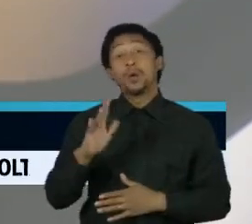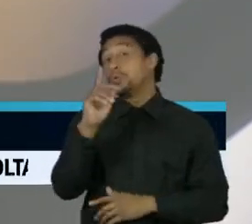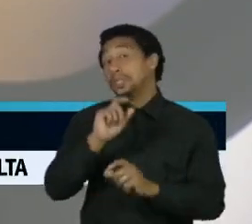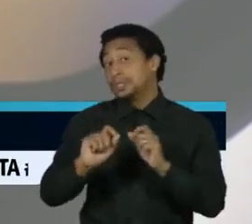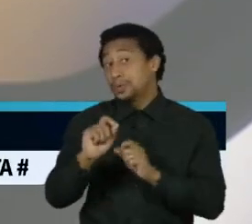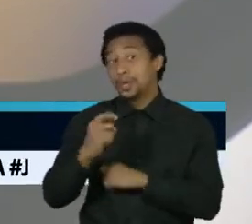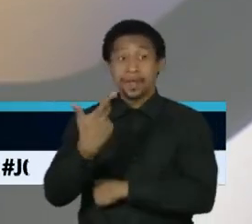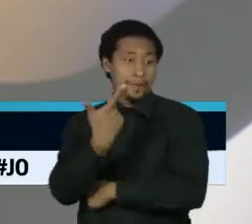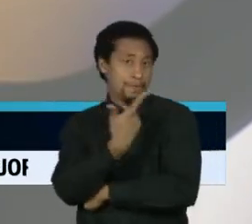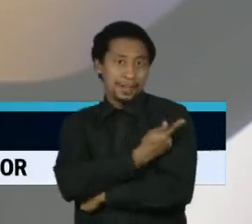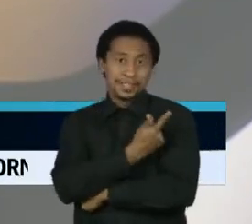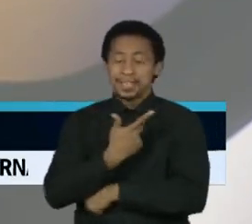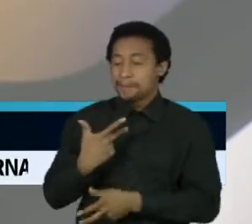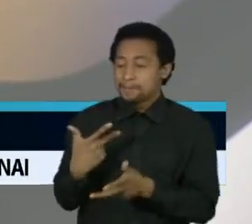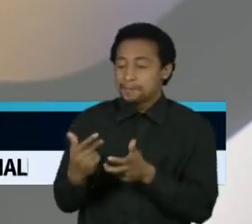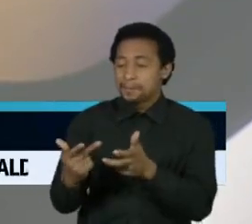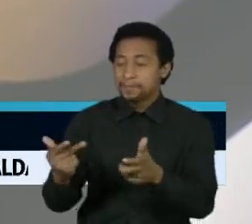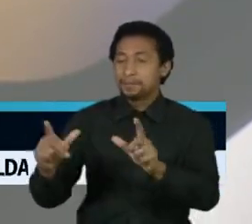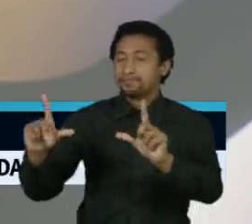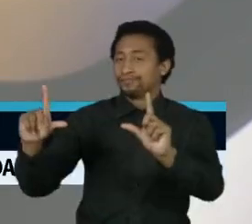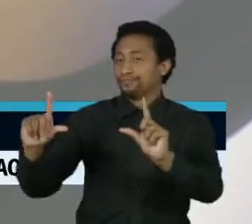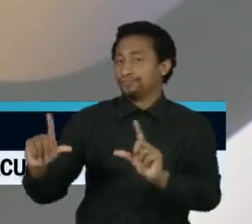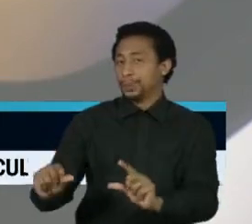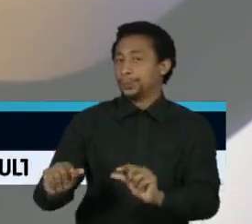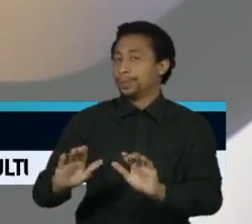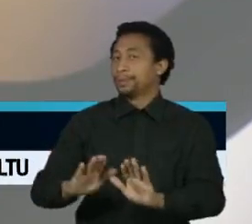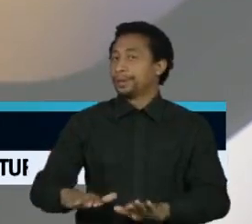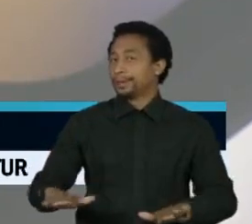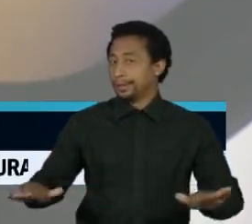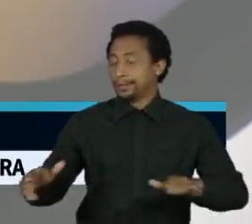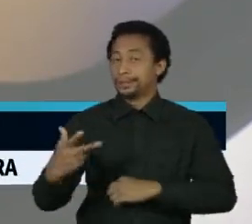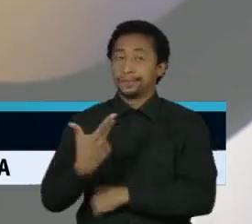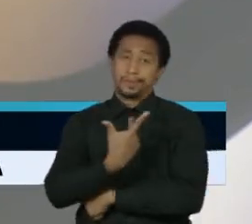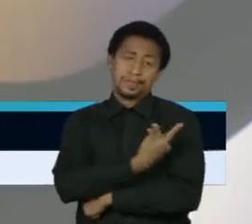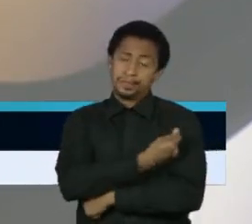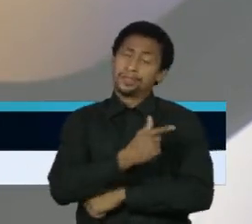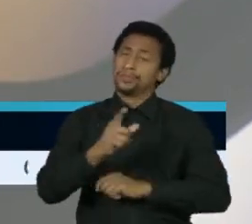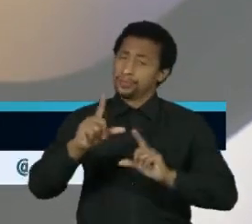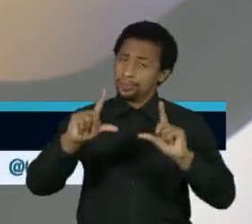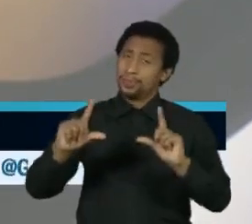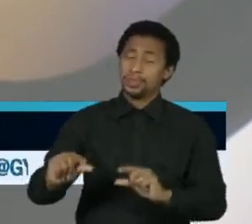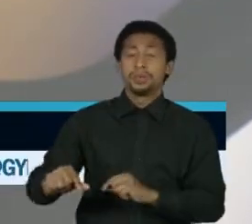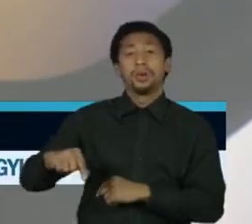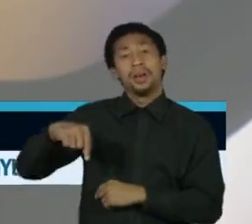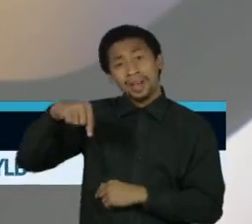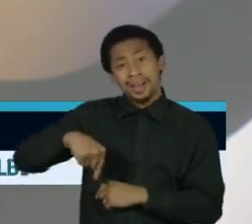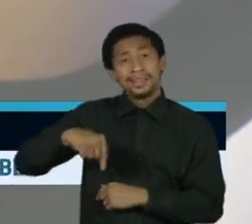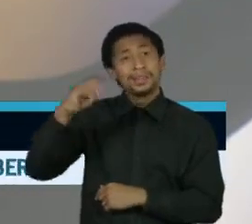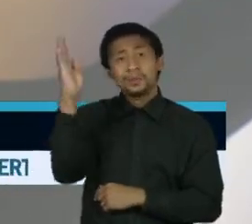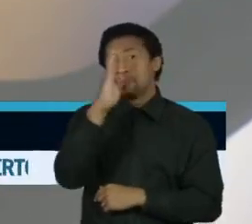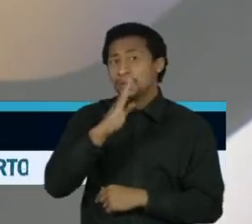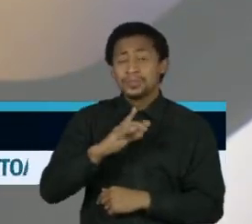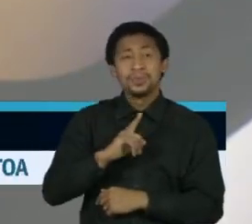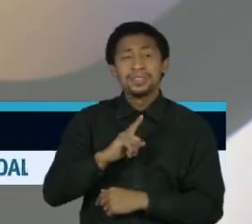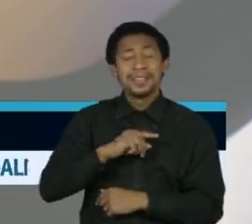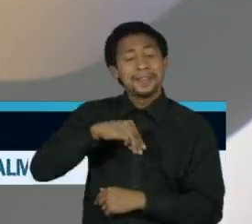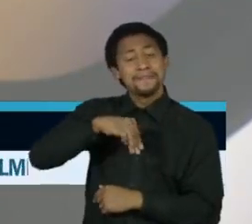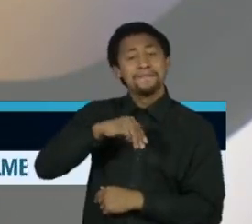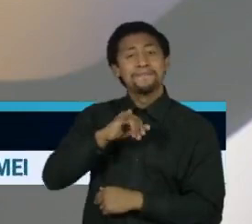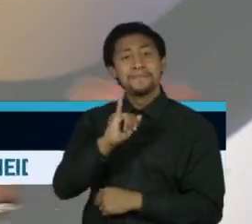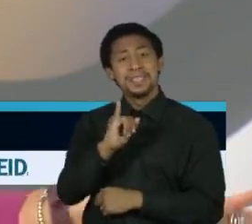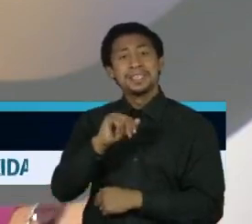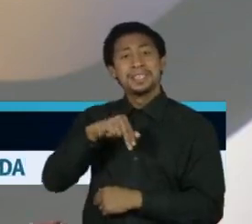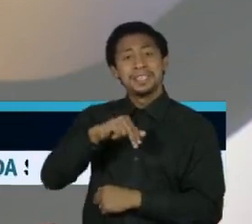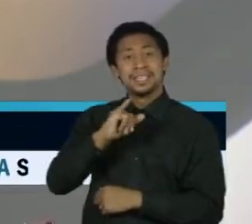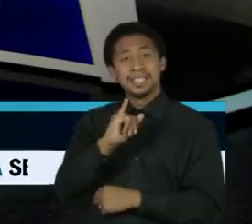de cobertura vacinal das nossas crianças não estão vendo casos no Brasil de meningite por pneumococos a doença muito